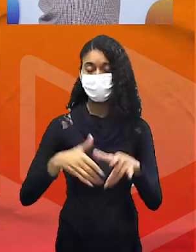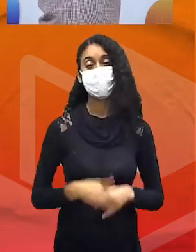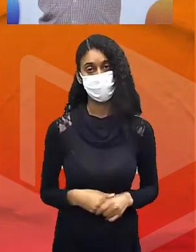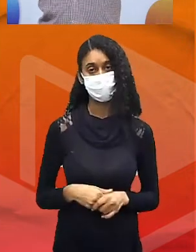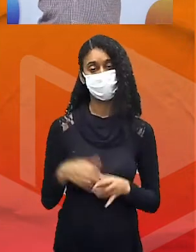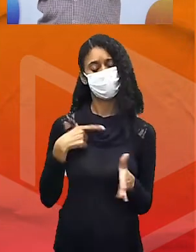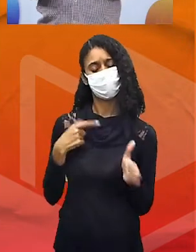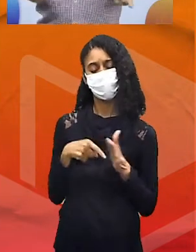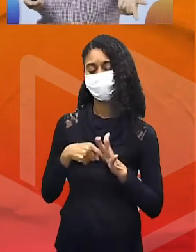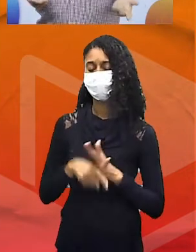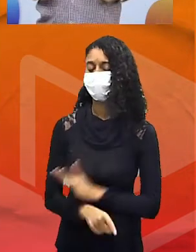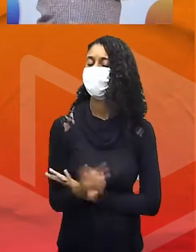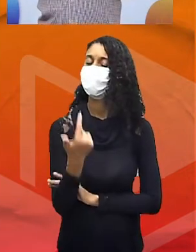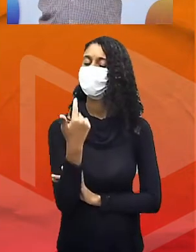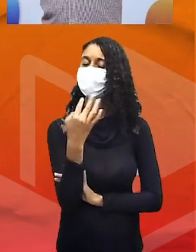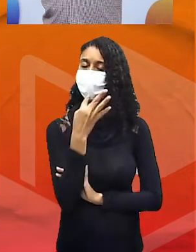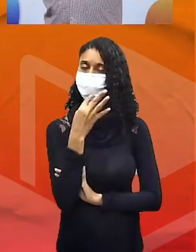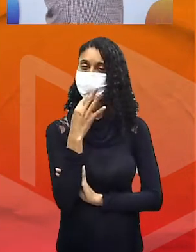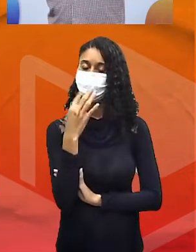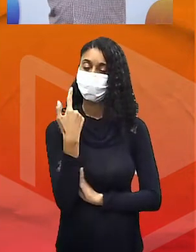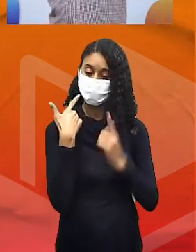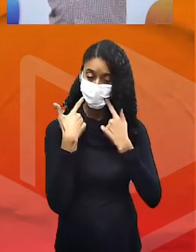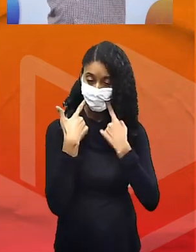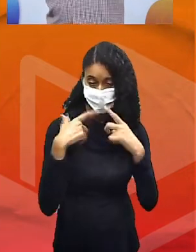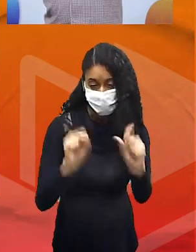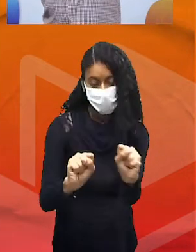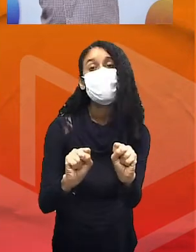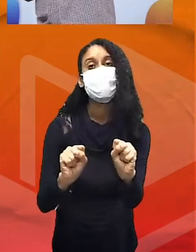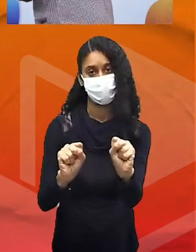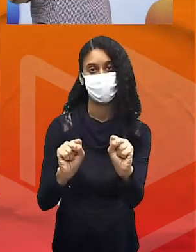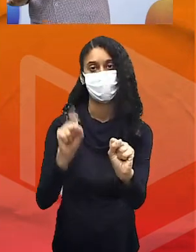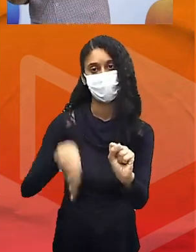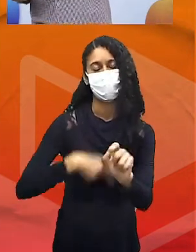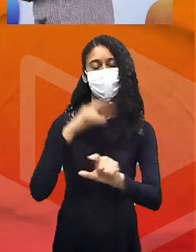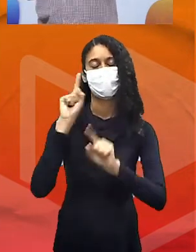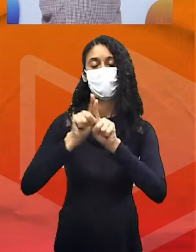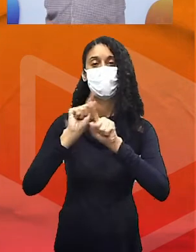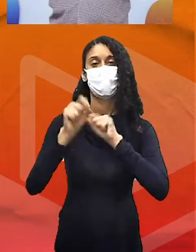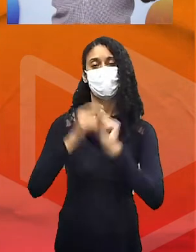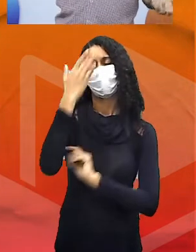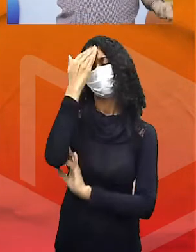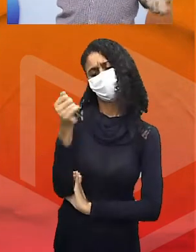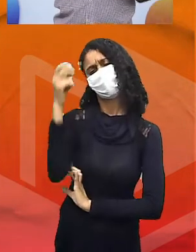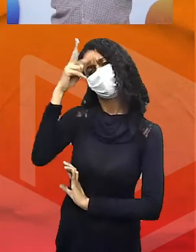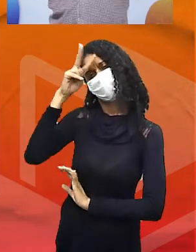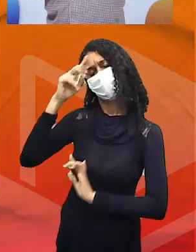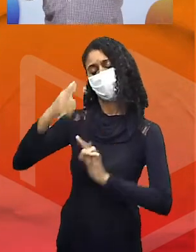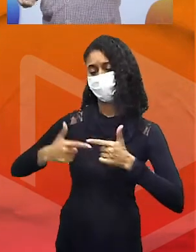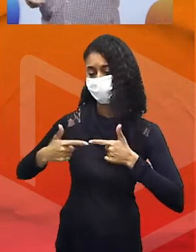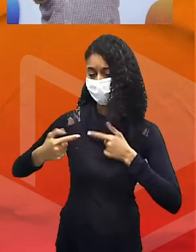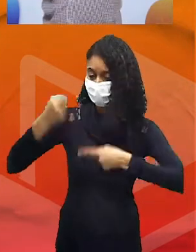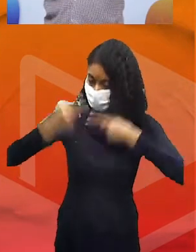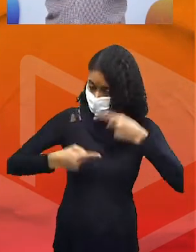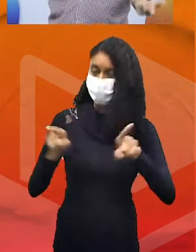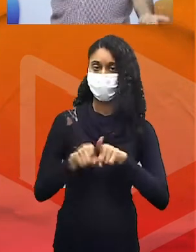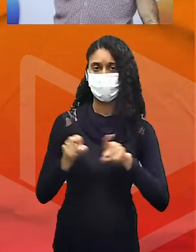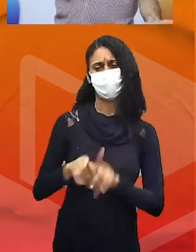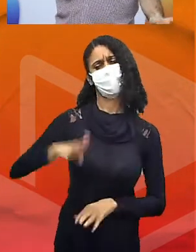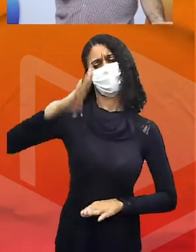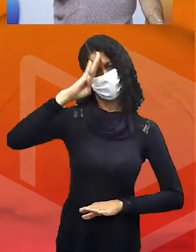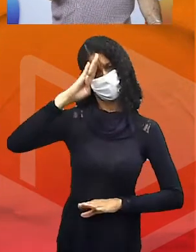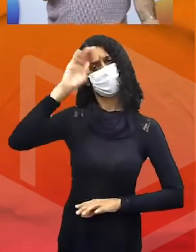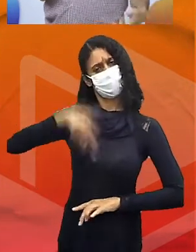profundo conhecedor da linguística, era um cara que dominava também a história, a política, né, foi militar, foi